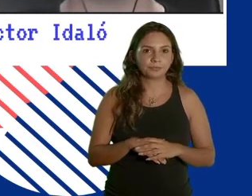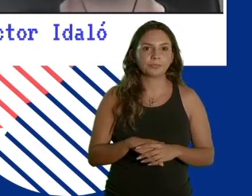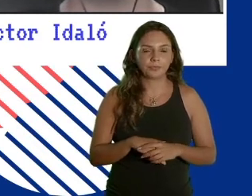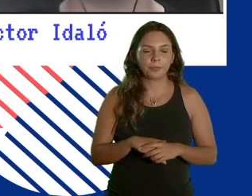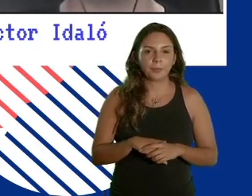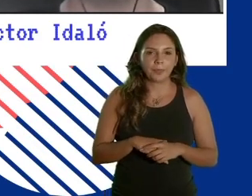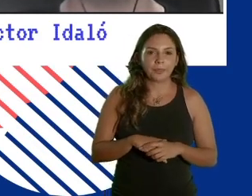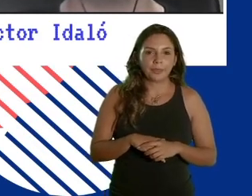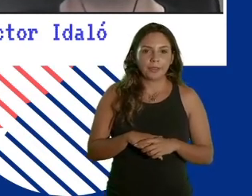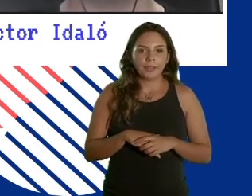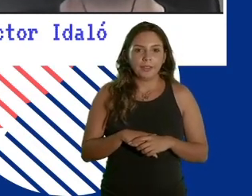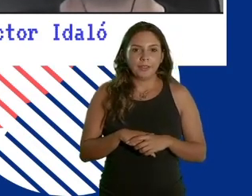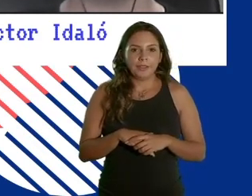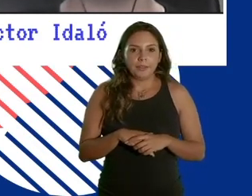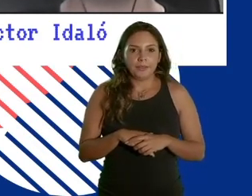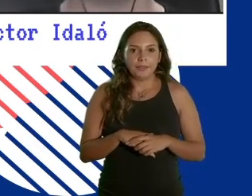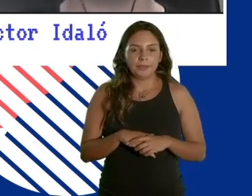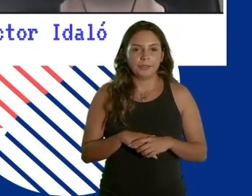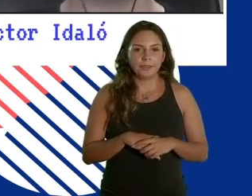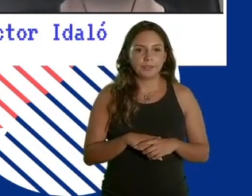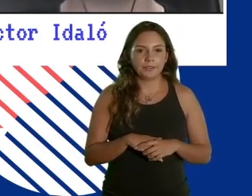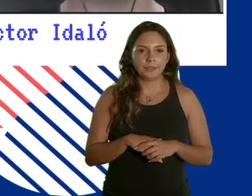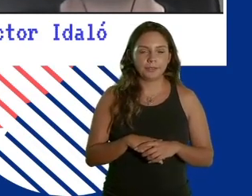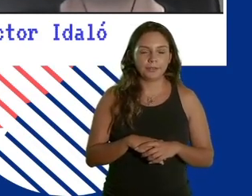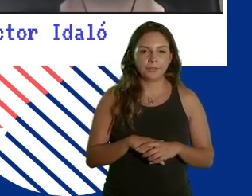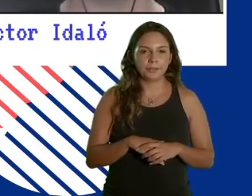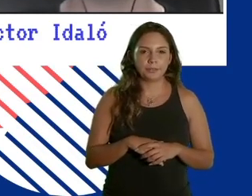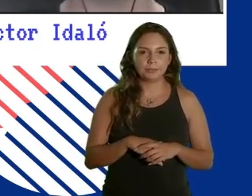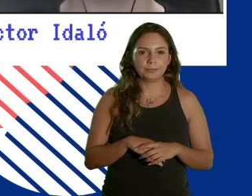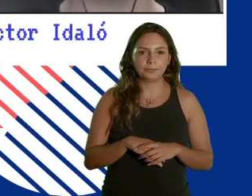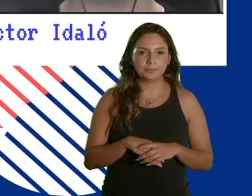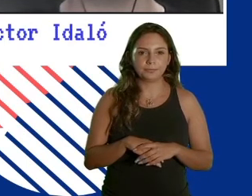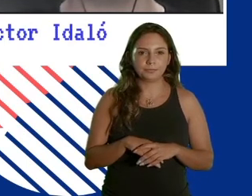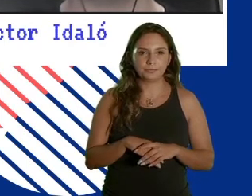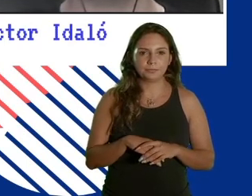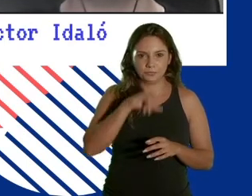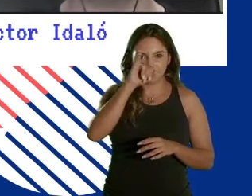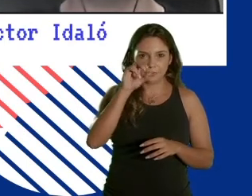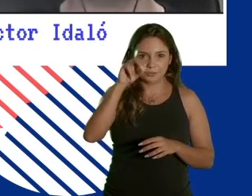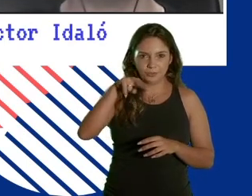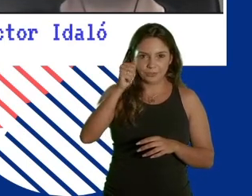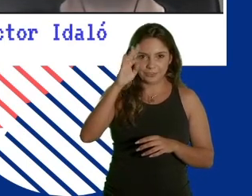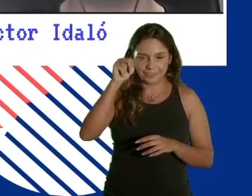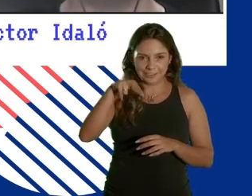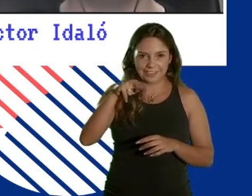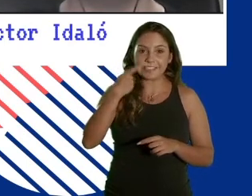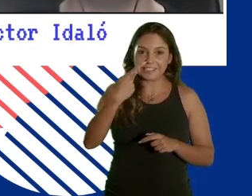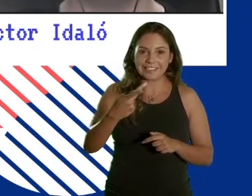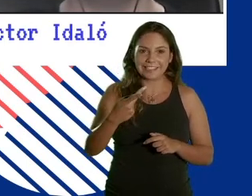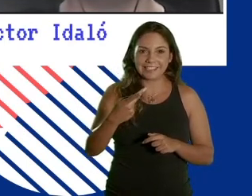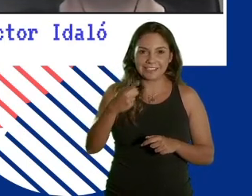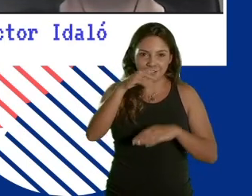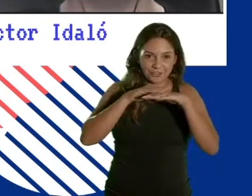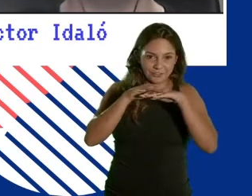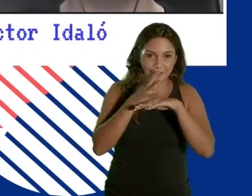pulando. O Jonathan, que está aqui conosco também, o Jonathan é uma figura essencial nesse festival, disse, essa